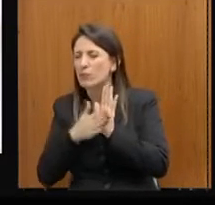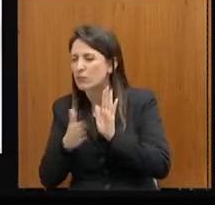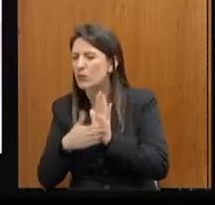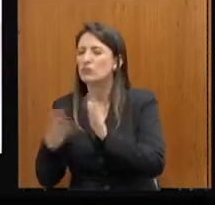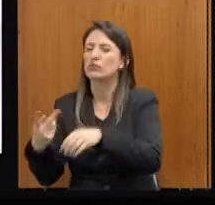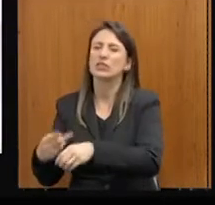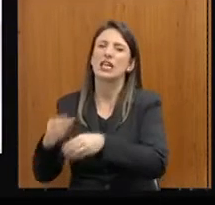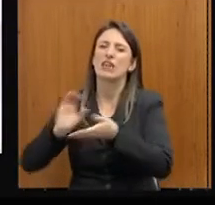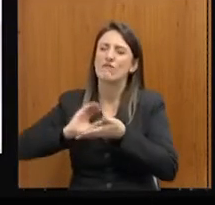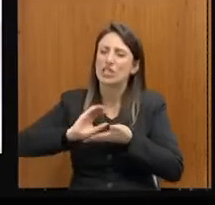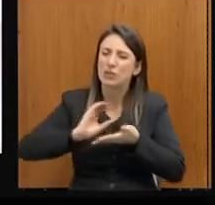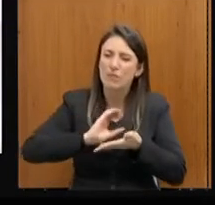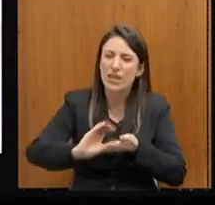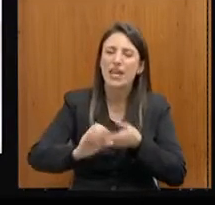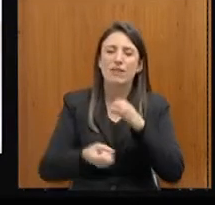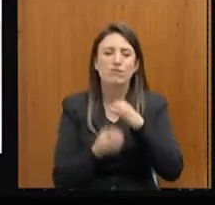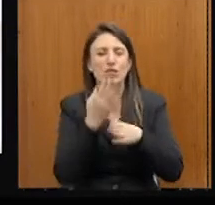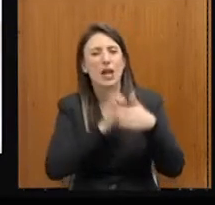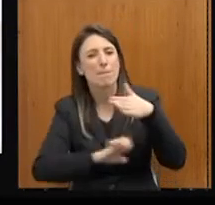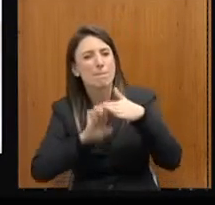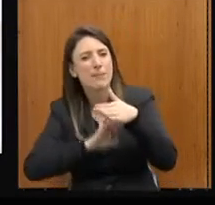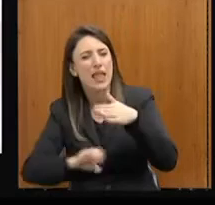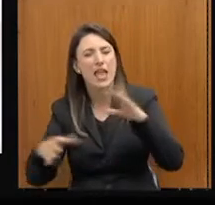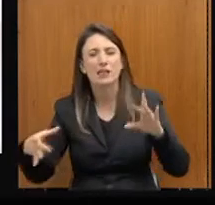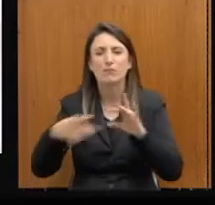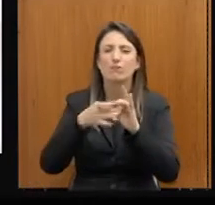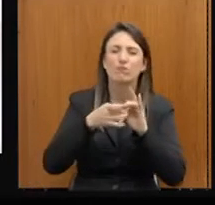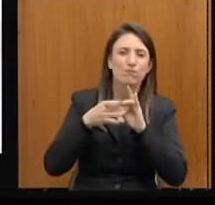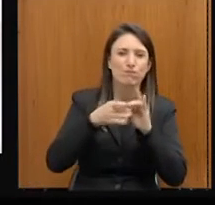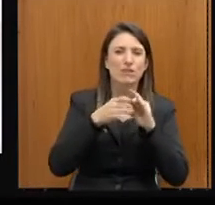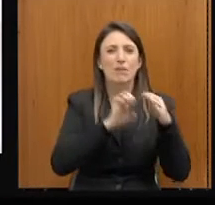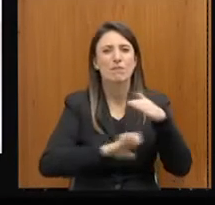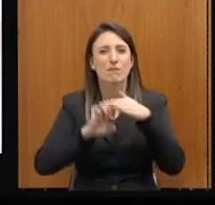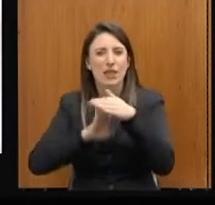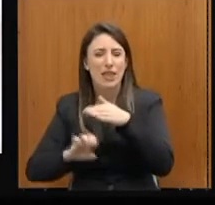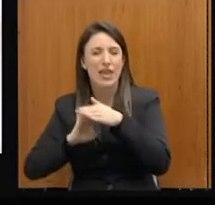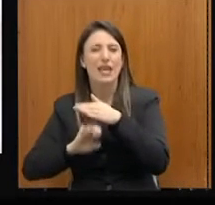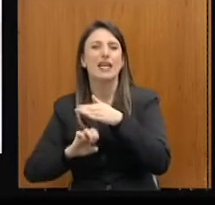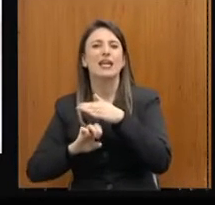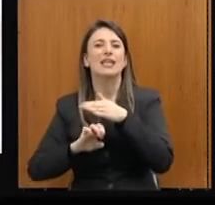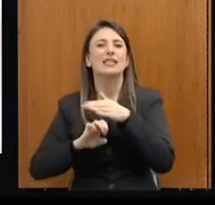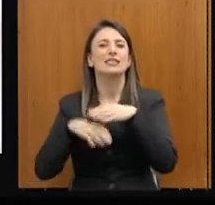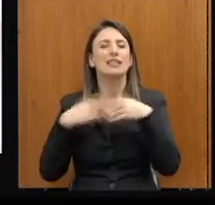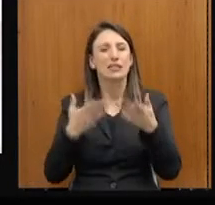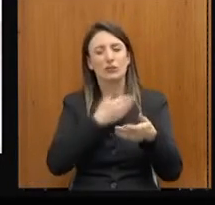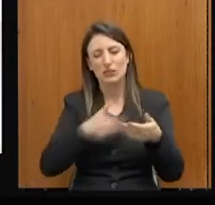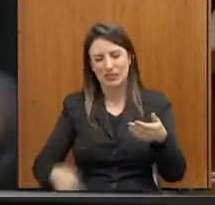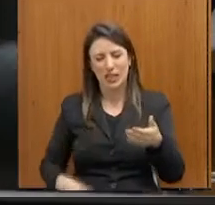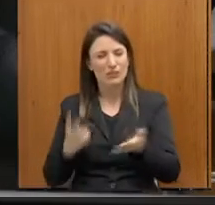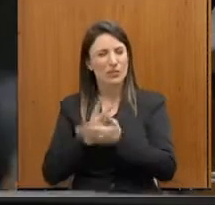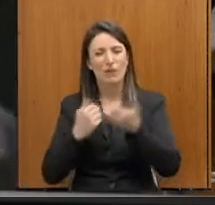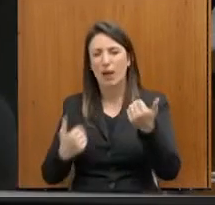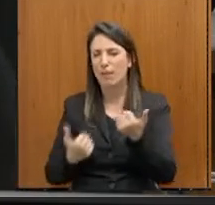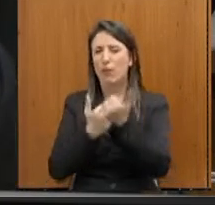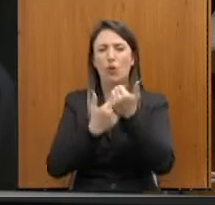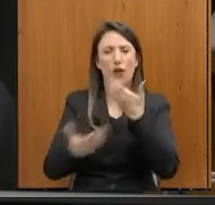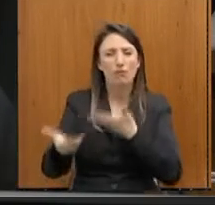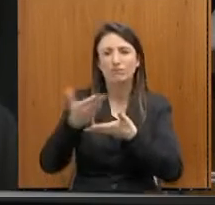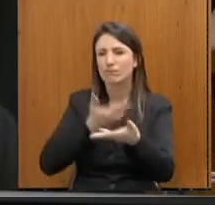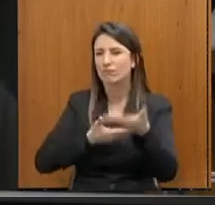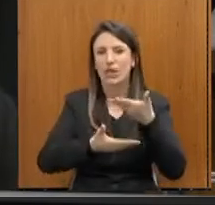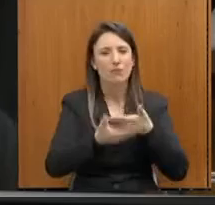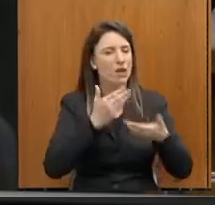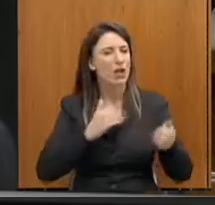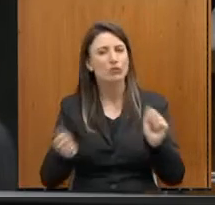trazendo empresas e colocando o estado numa condição de apoio de proatividade de estar